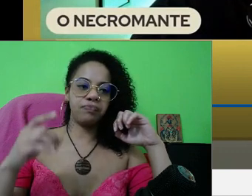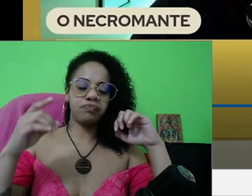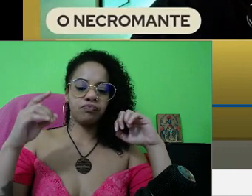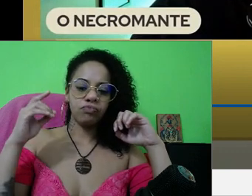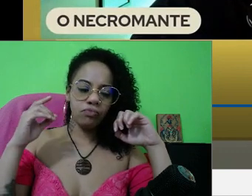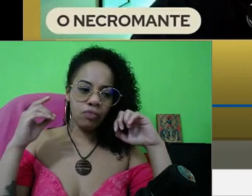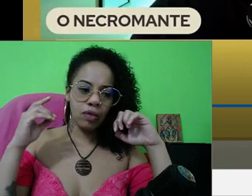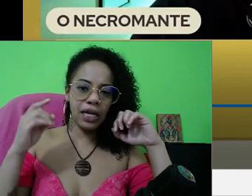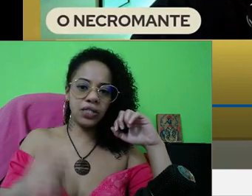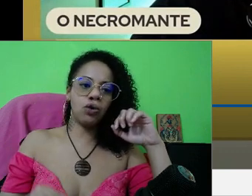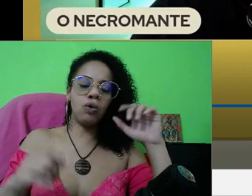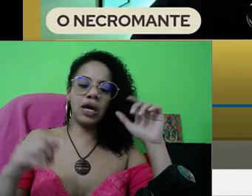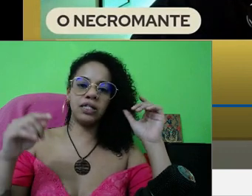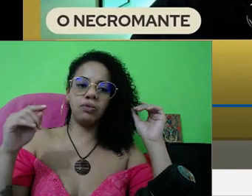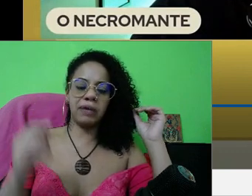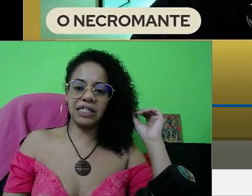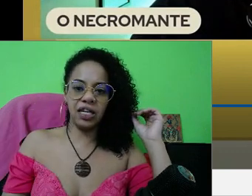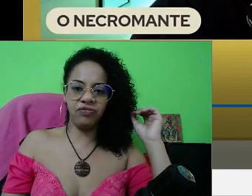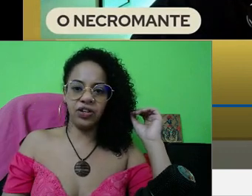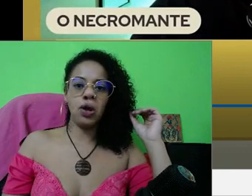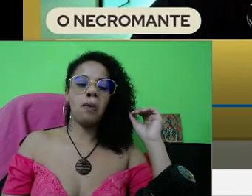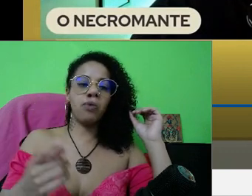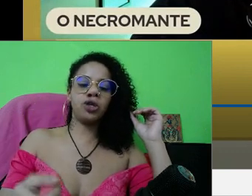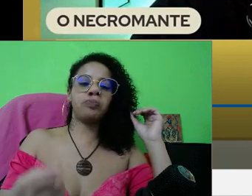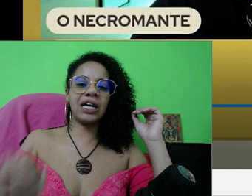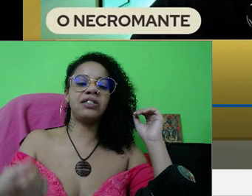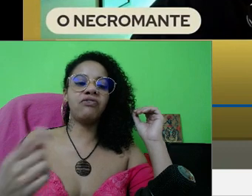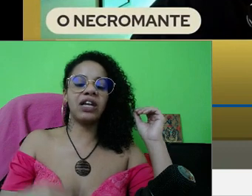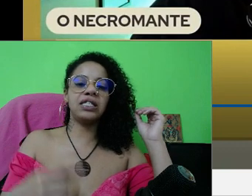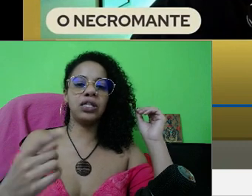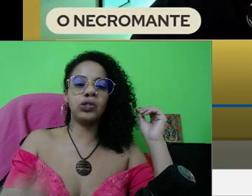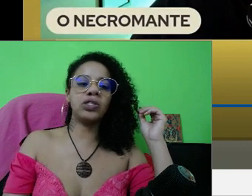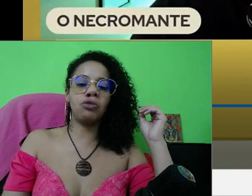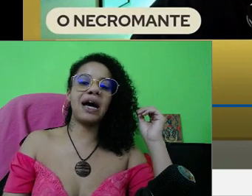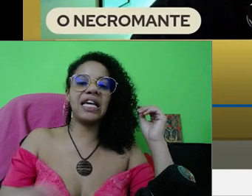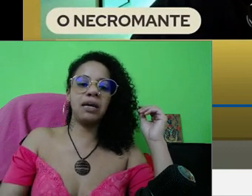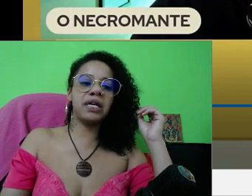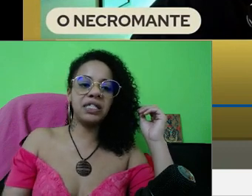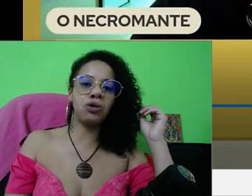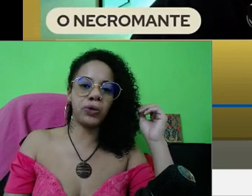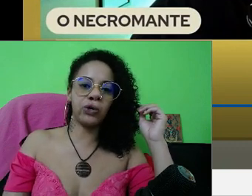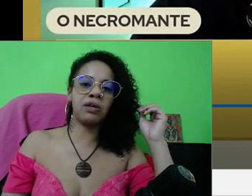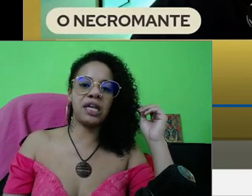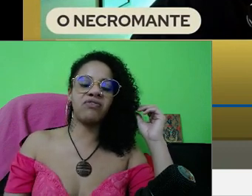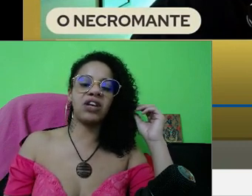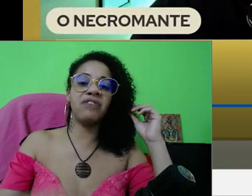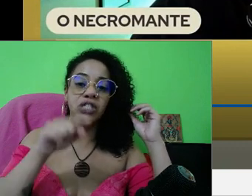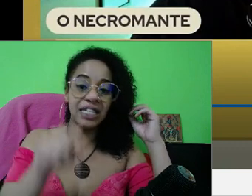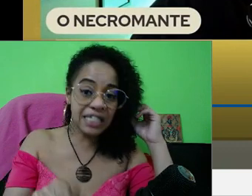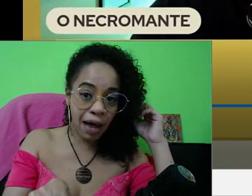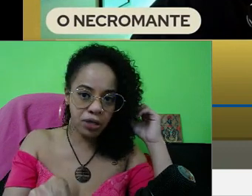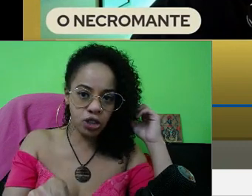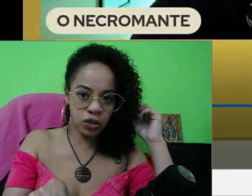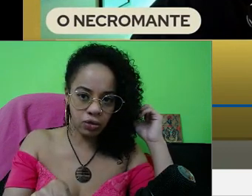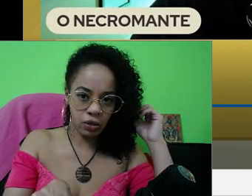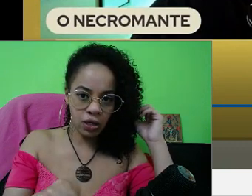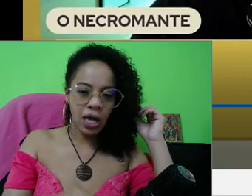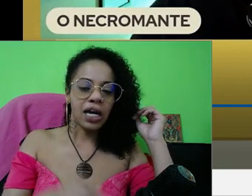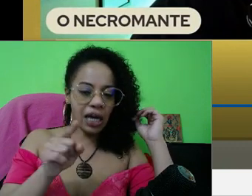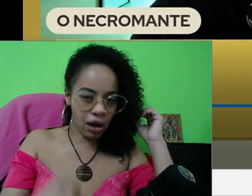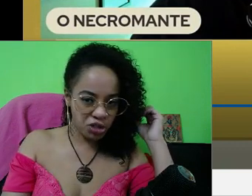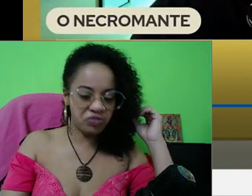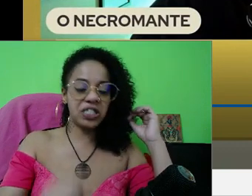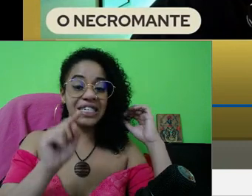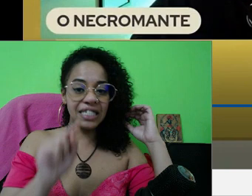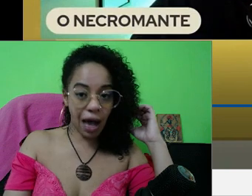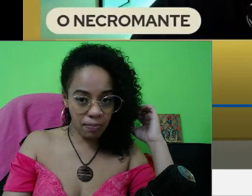estava nas ruas do passe livre muito porque se eu falasse isso seria uma imbecil porque eu também tava lá e você sabe disso